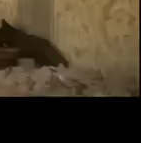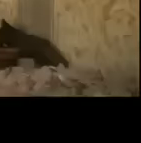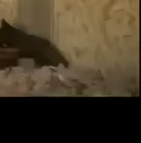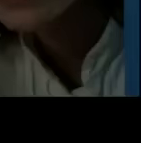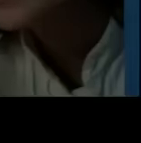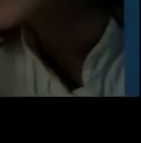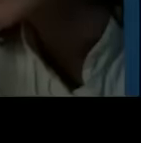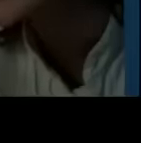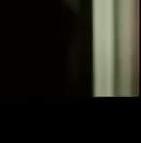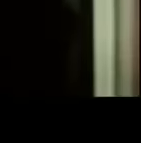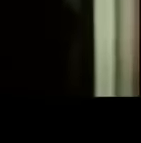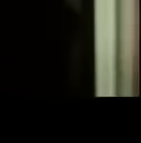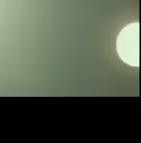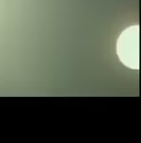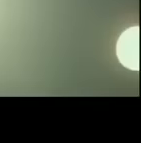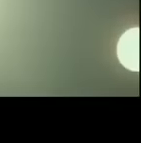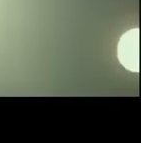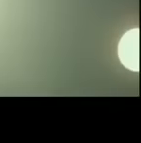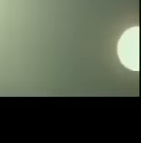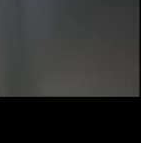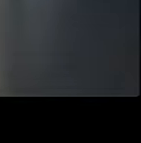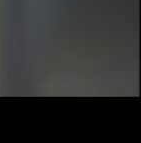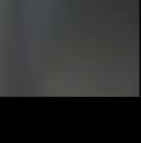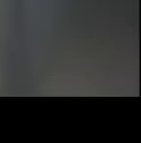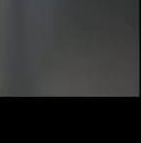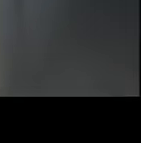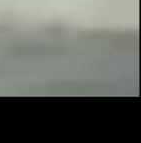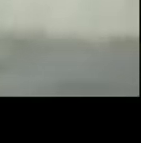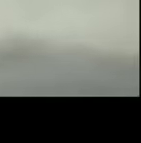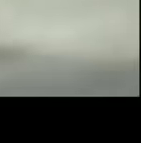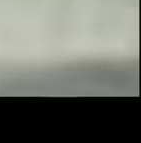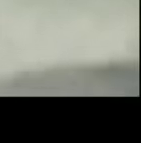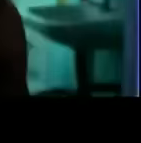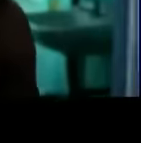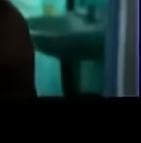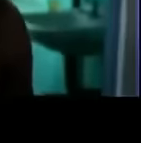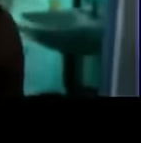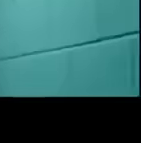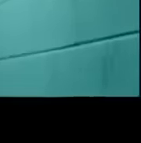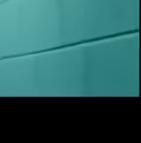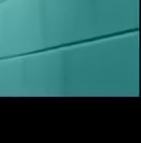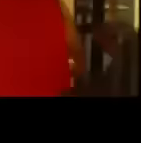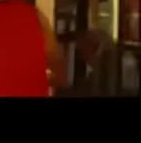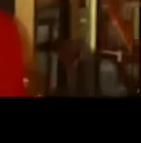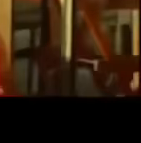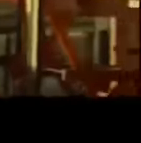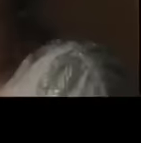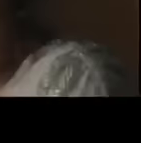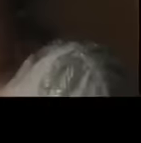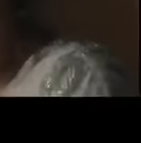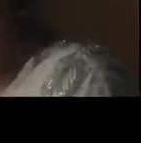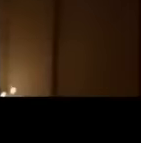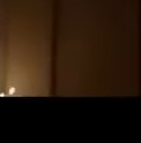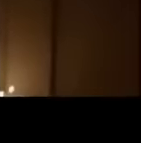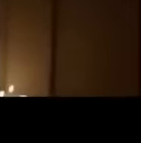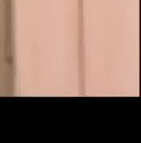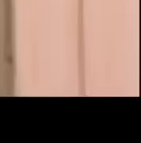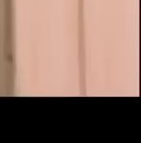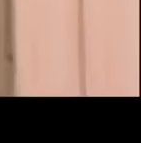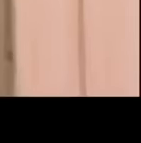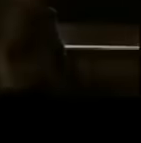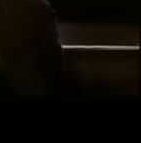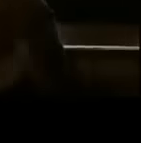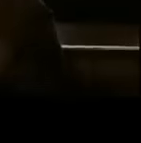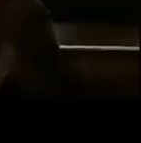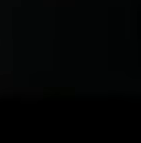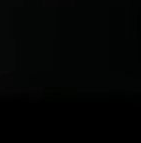motoristas trabalham muito para que você se divirta, se emocione e se valorize. Somos parte importante da economia criativa, exportamos talento e